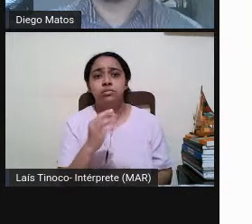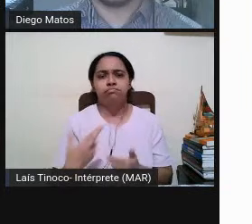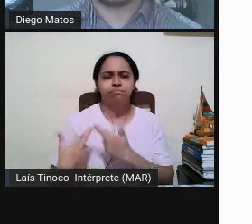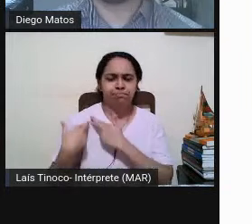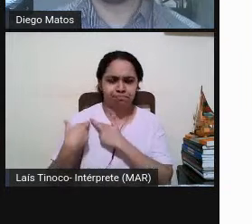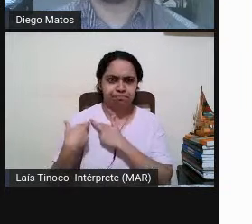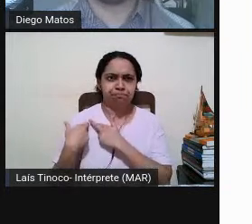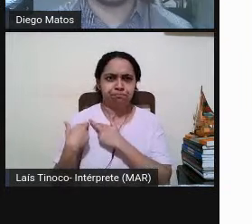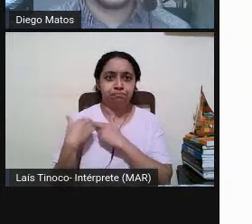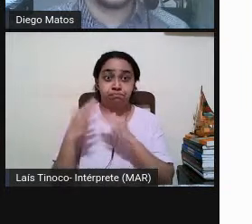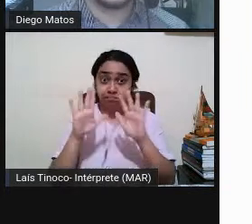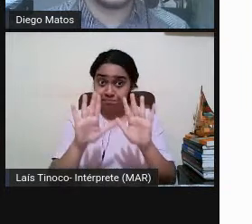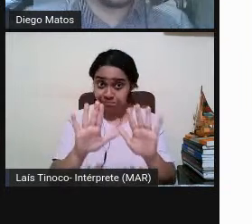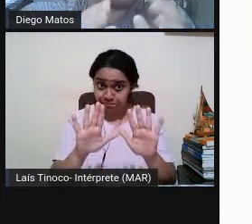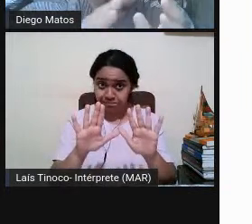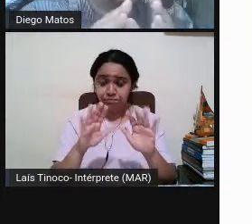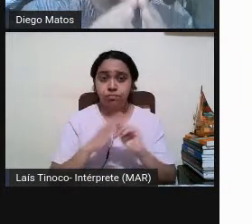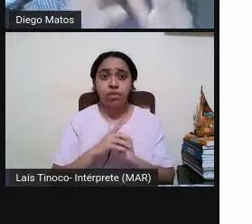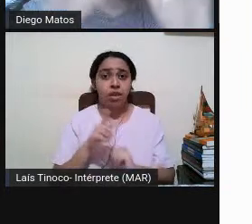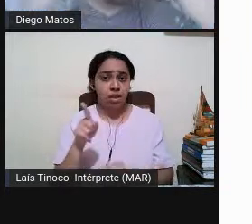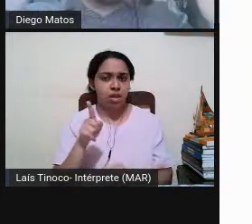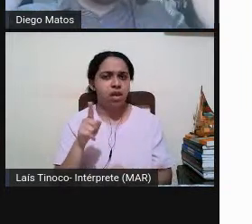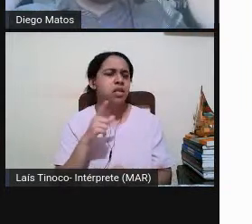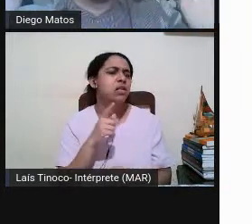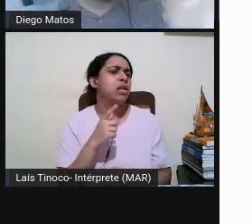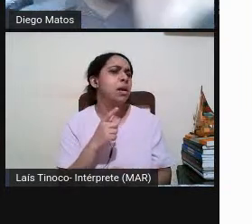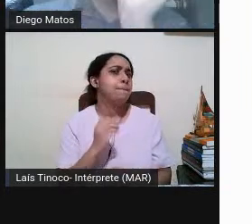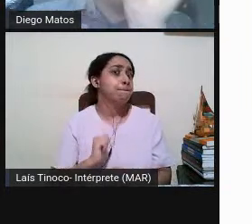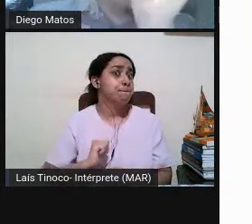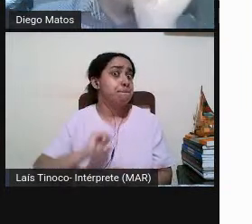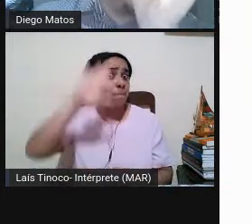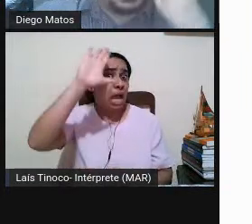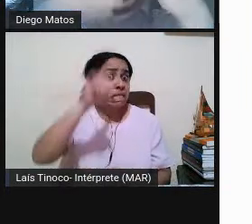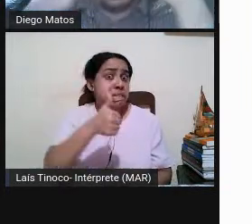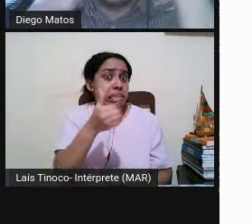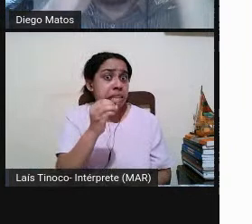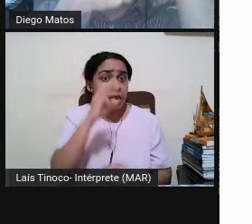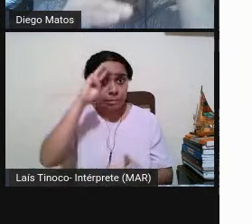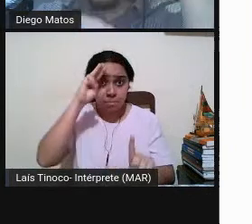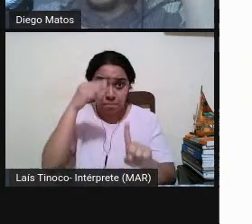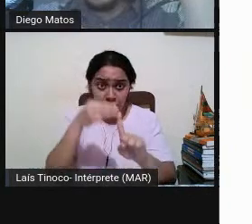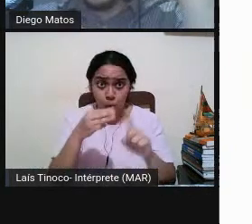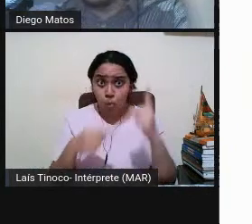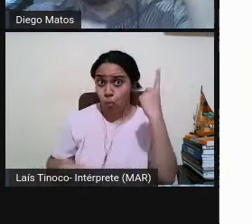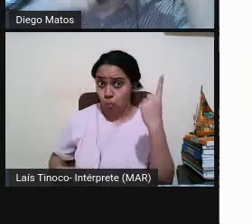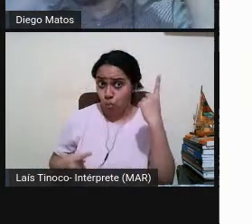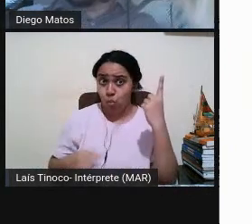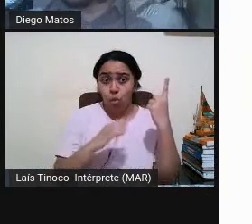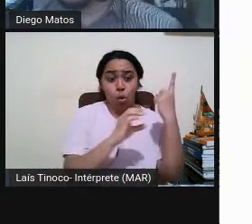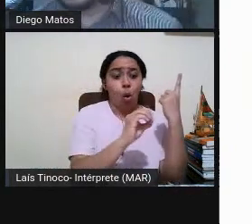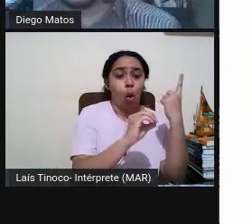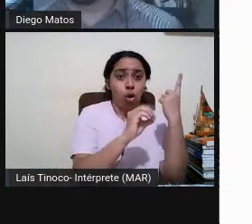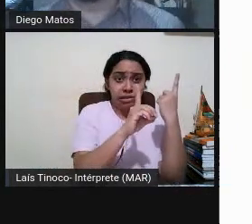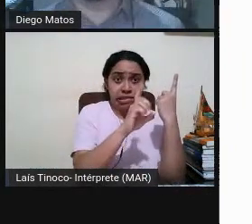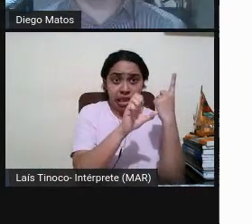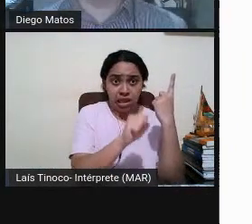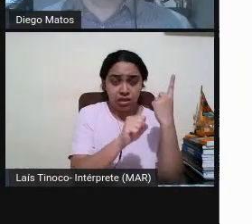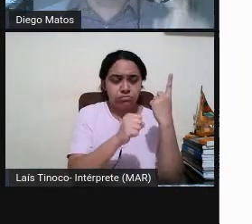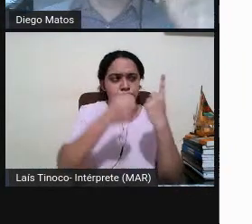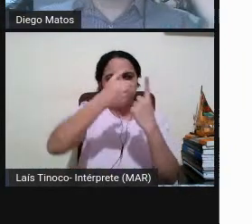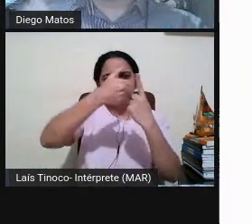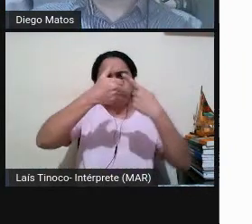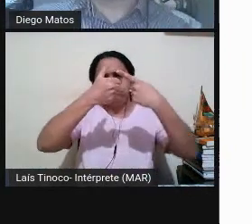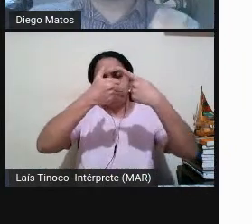só uma coisa lá pensa não me engano mais de 10 metros Você tem uma é sozinho e abaixo dele vai